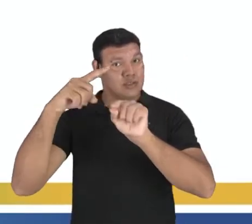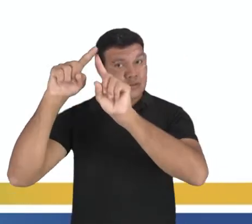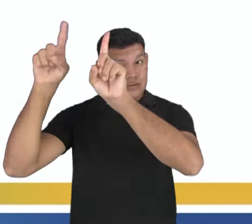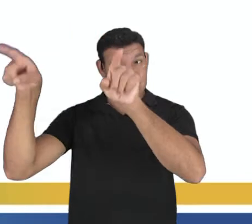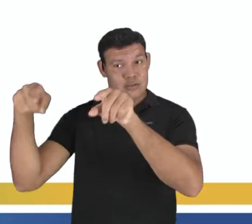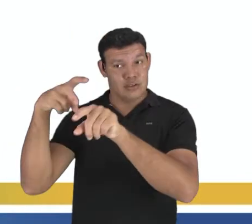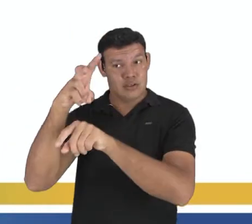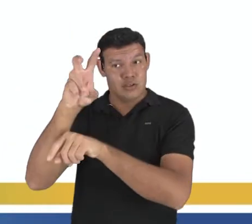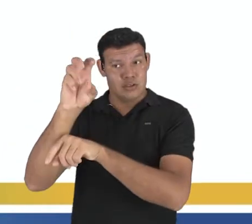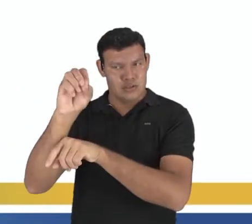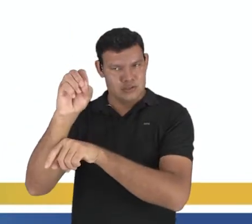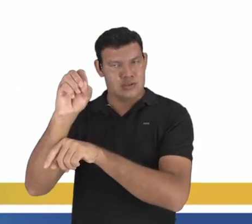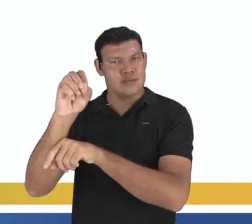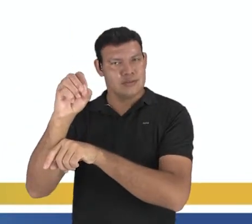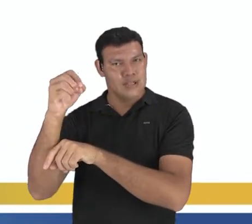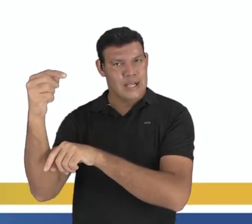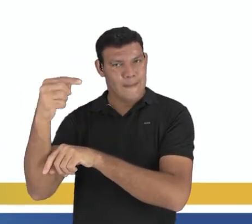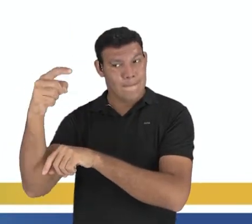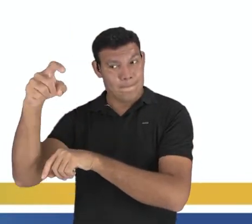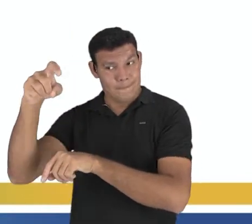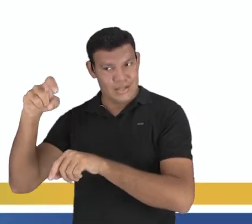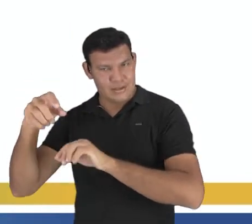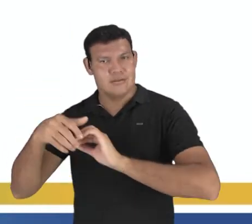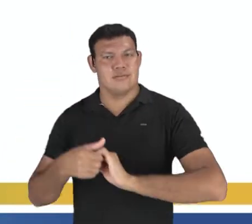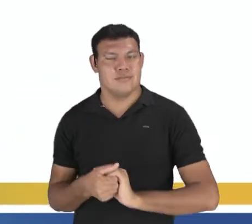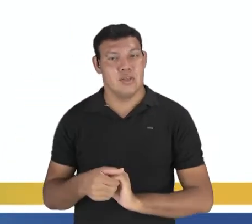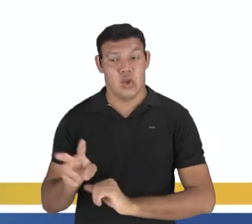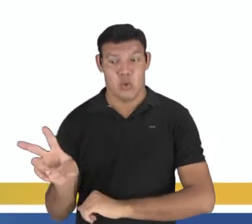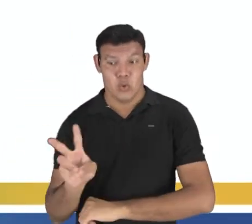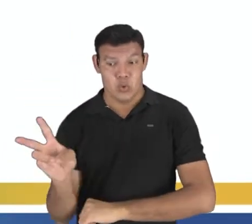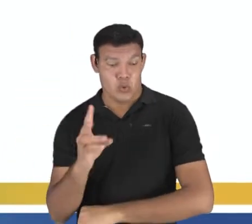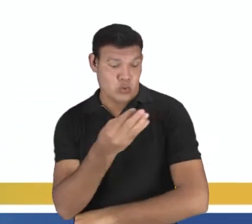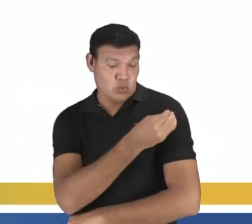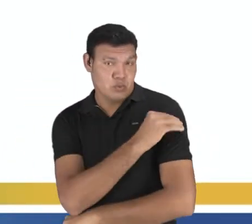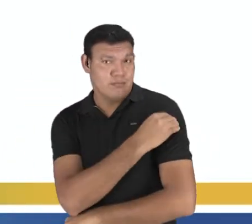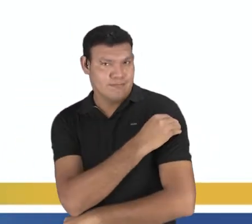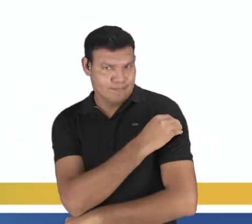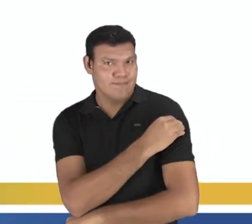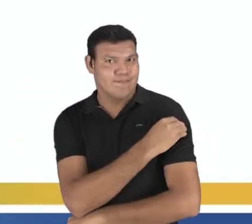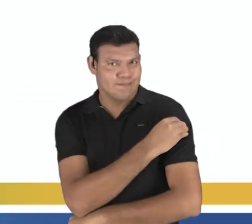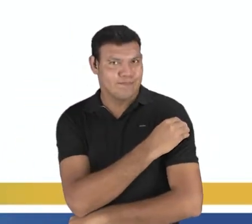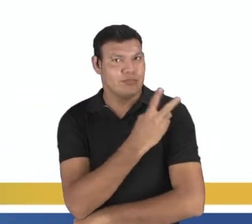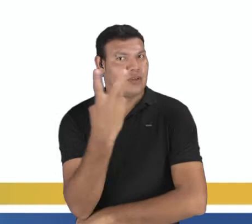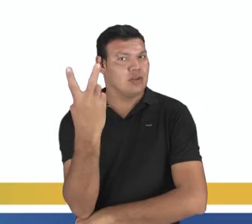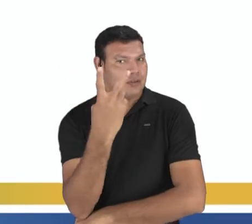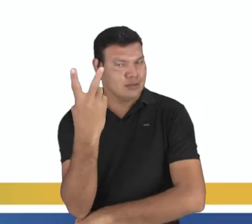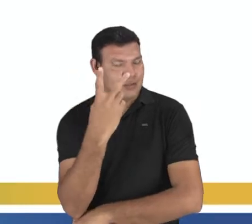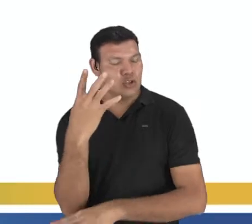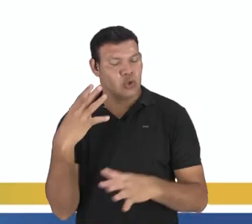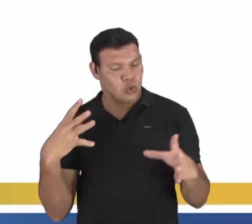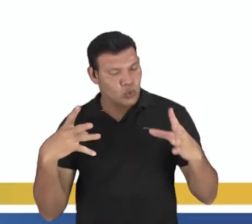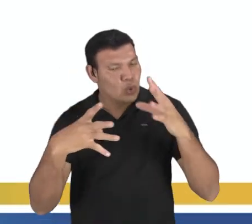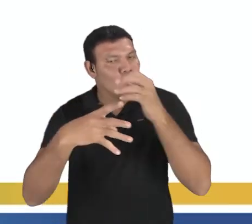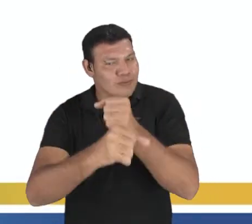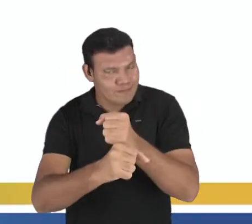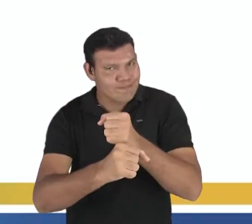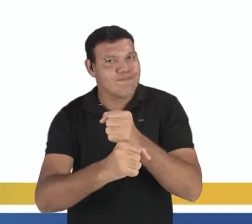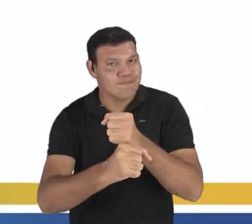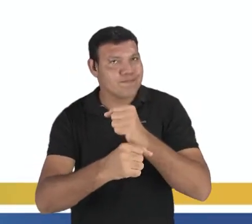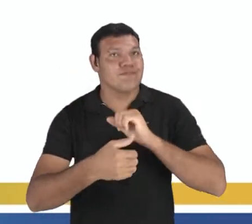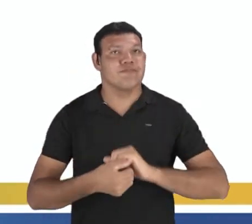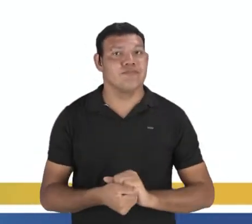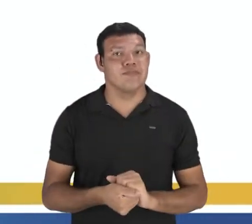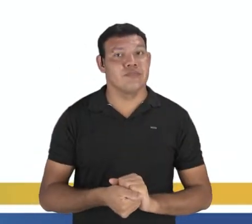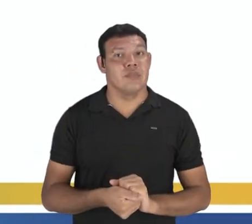vezes o valor do álcool. E aí vocês vão perceber que esses dois valores estão se somando da